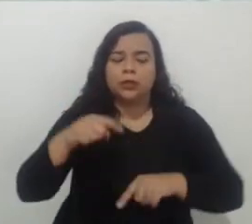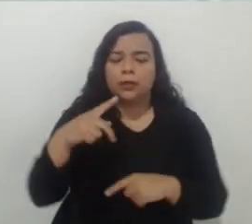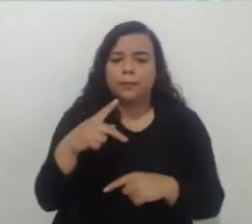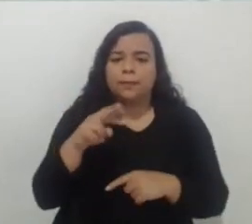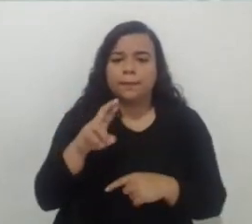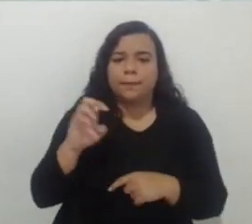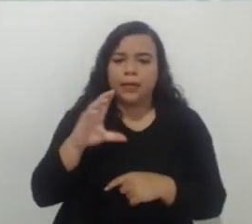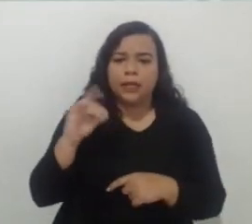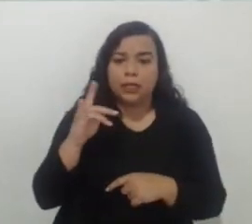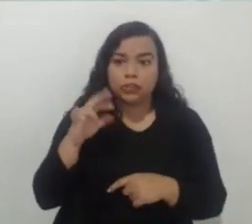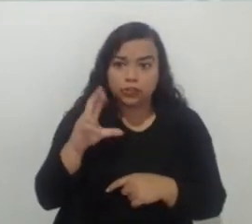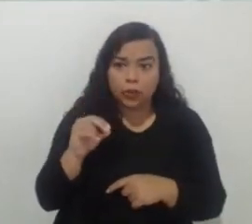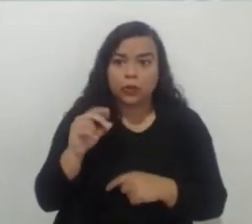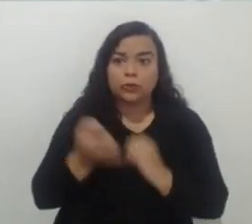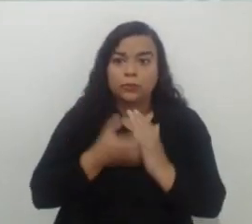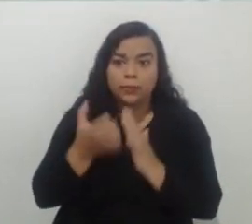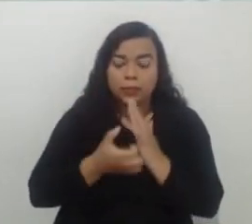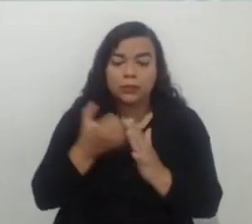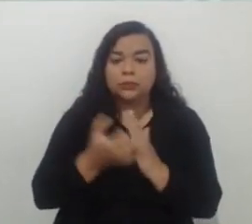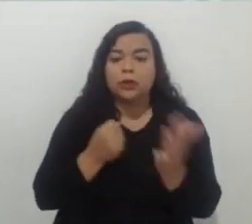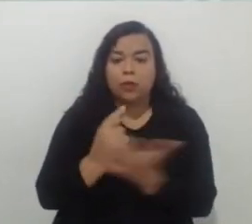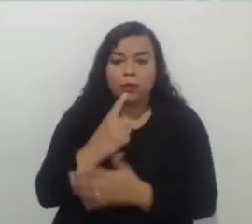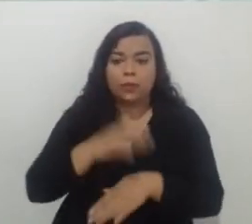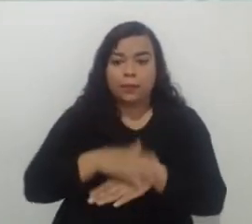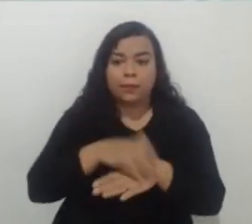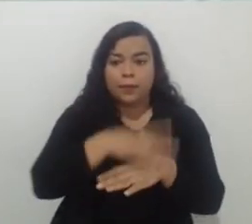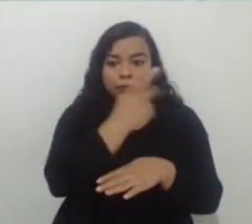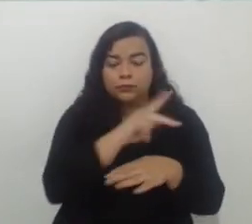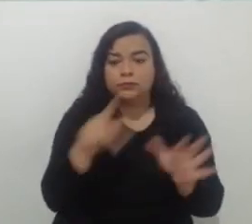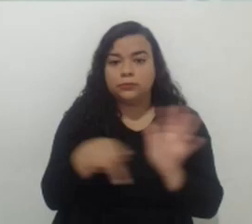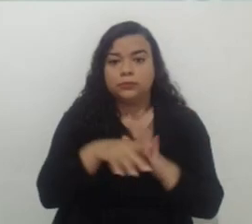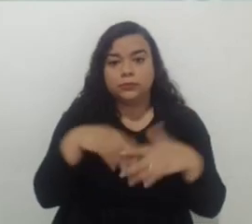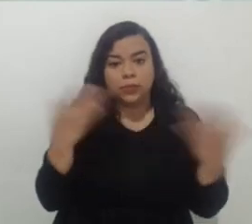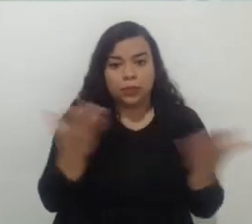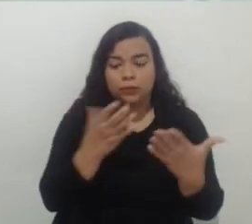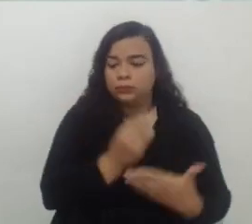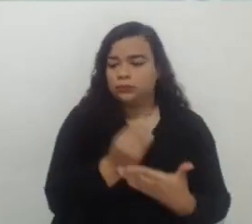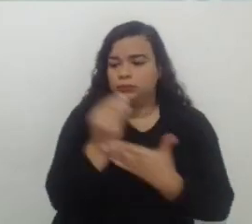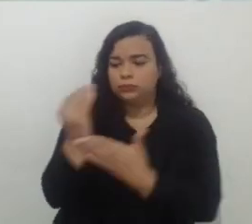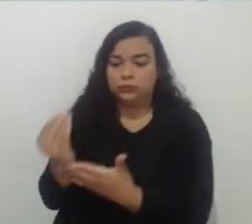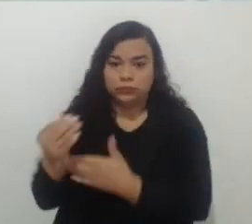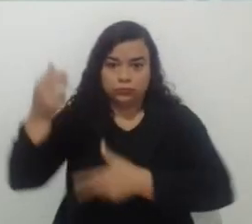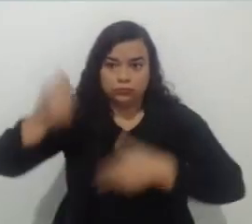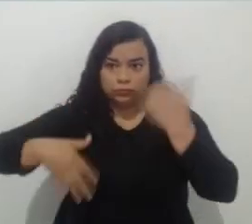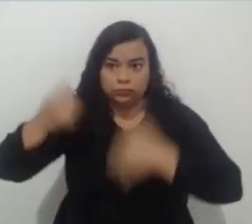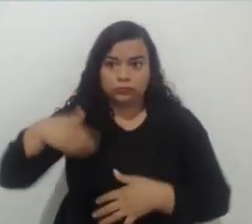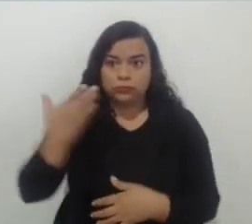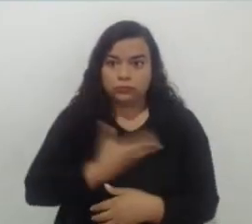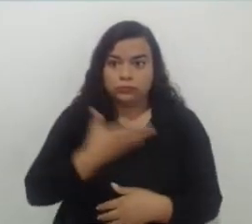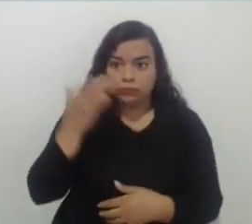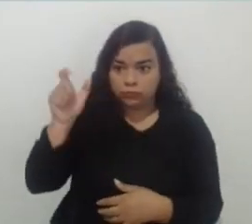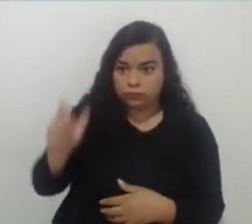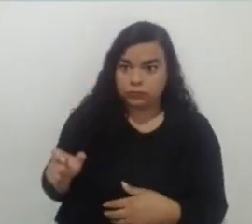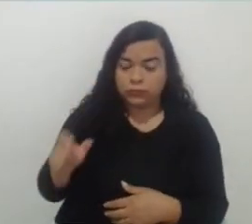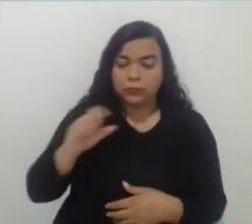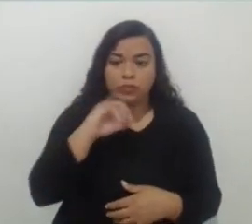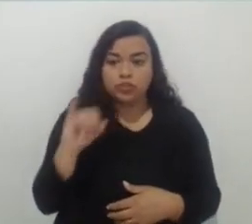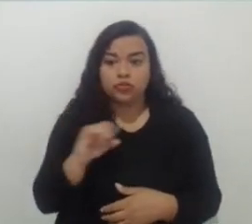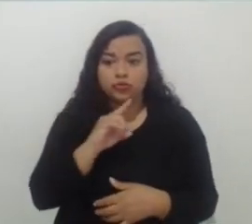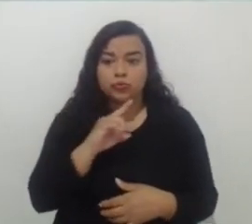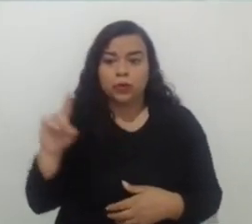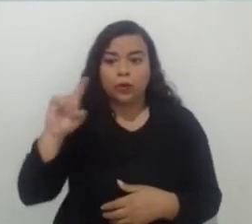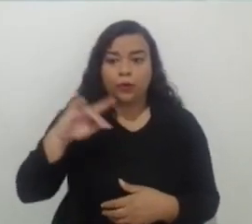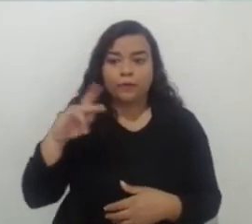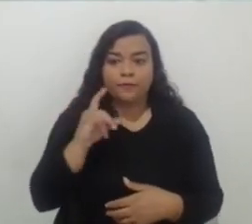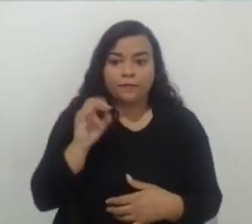empresas compradoras. Eu passo a palavra agora para o meu colega João Victor de Holanda, porque ele também